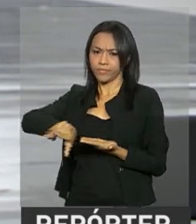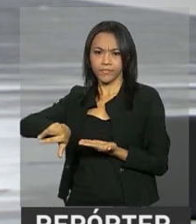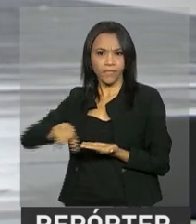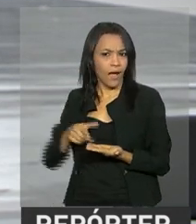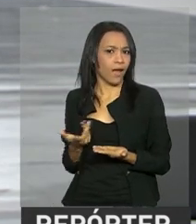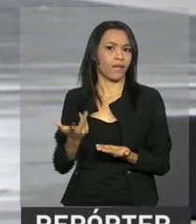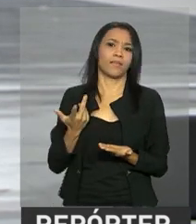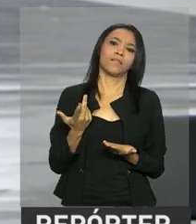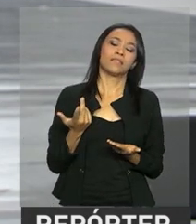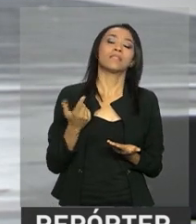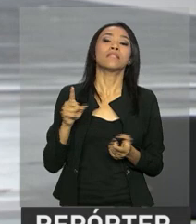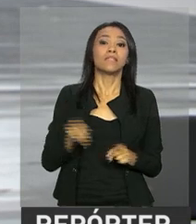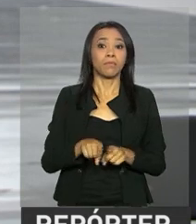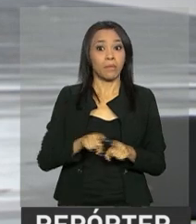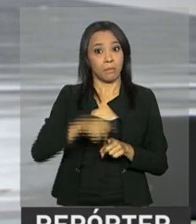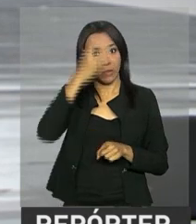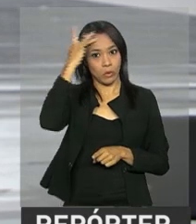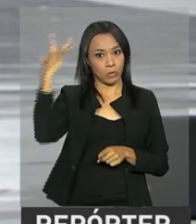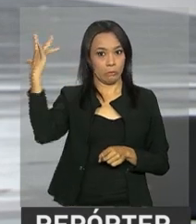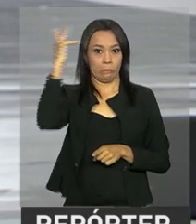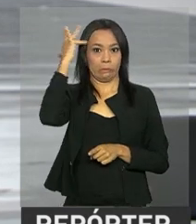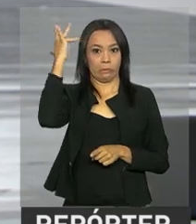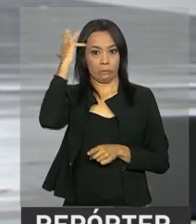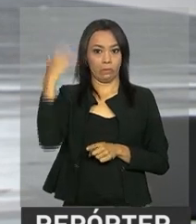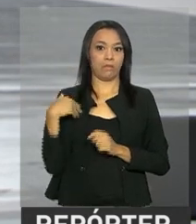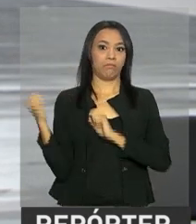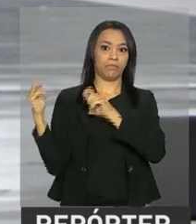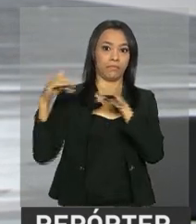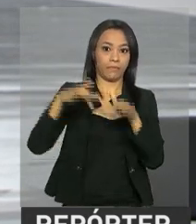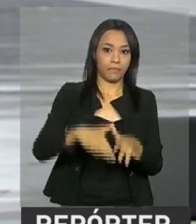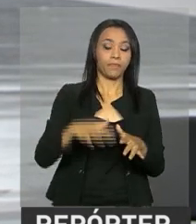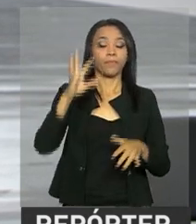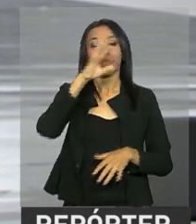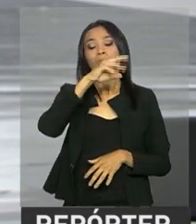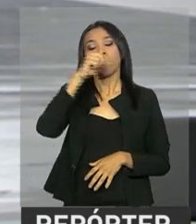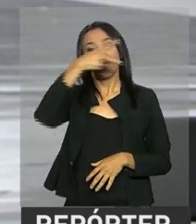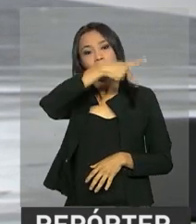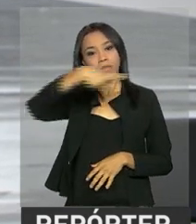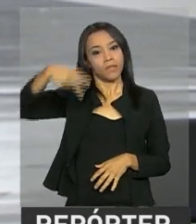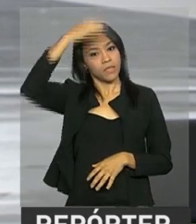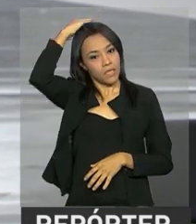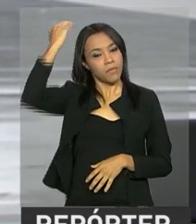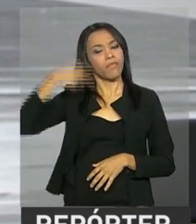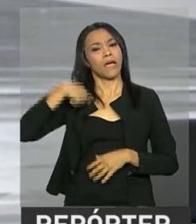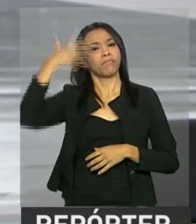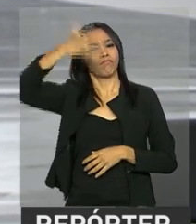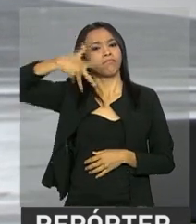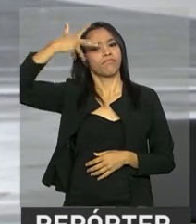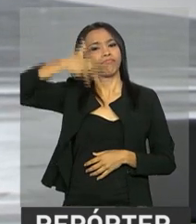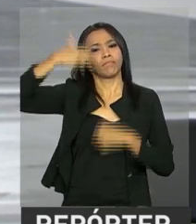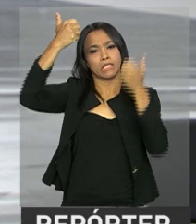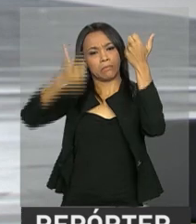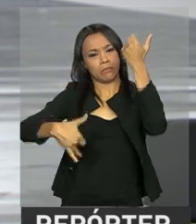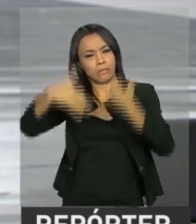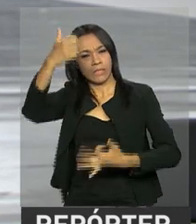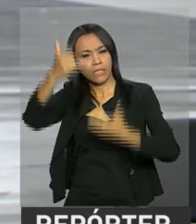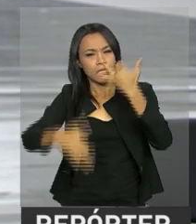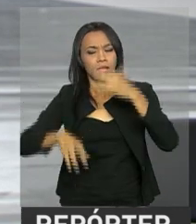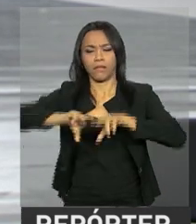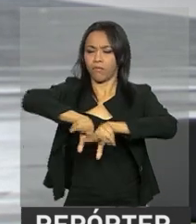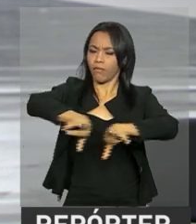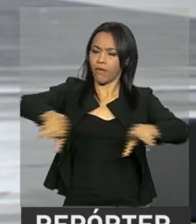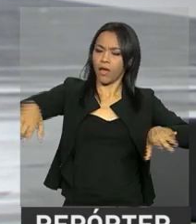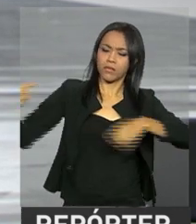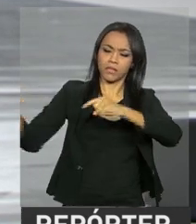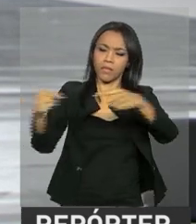investidores e também executivos. Michel Temer vai falar sobre as perspectivas para o Brasil nesse encontro, que terá uma série de debates